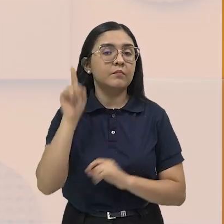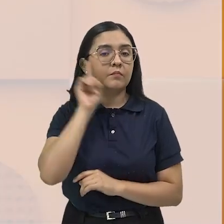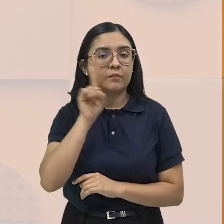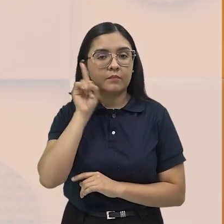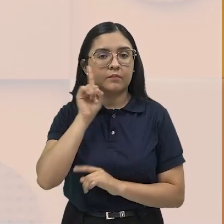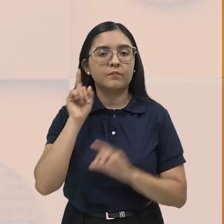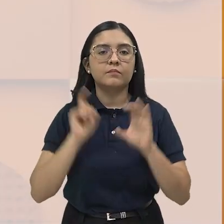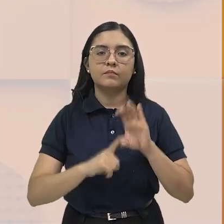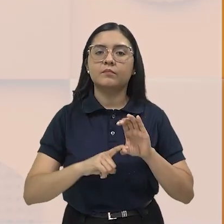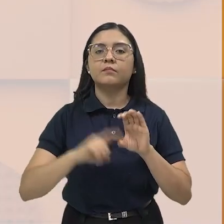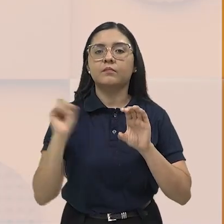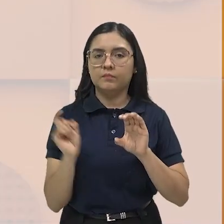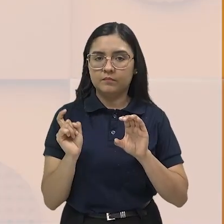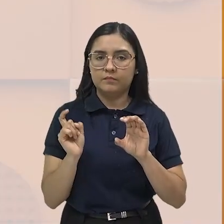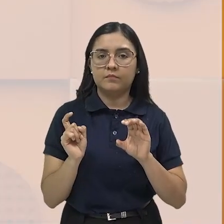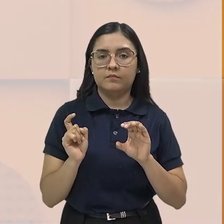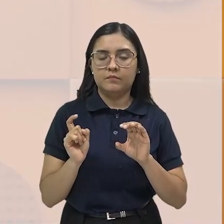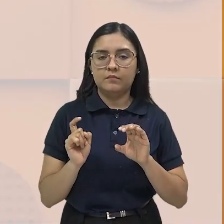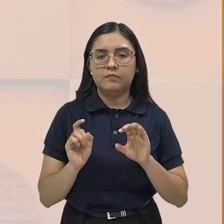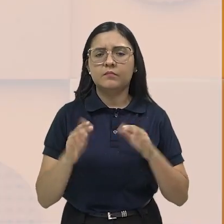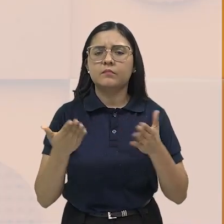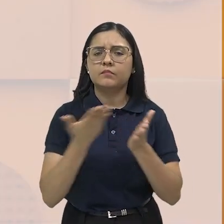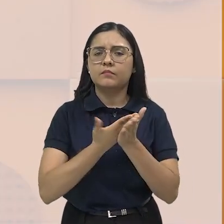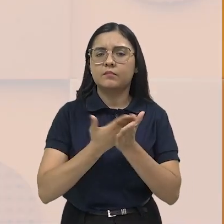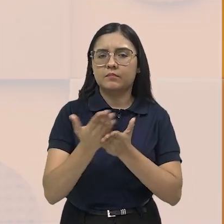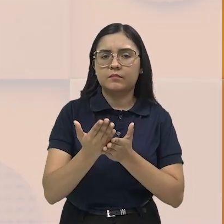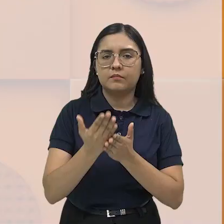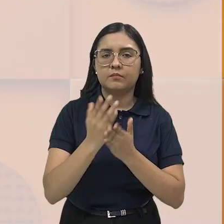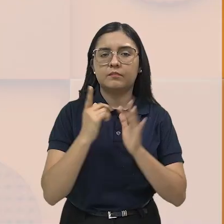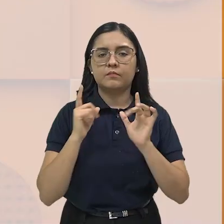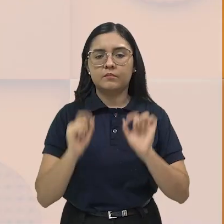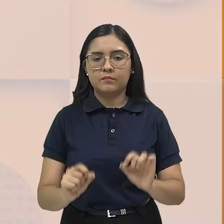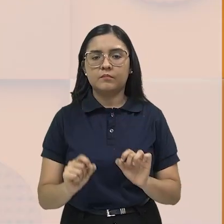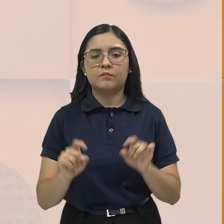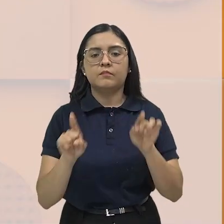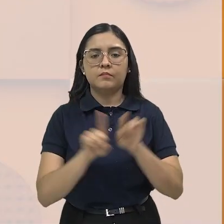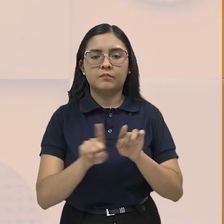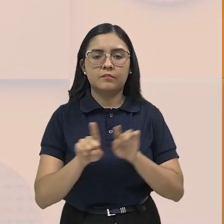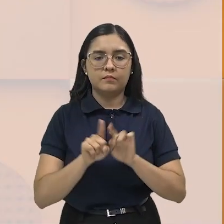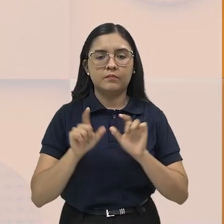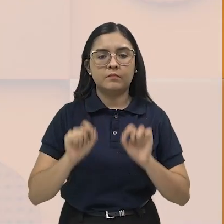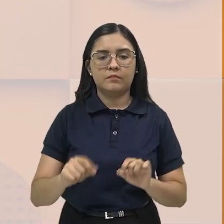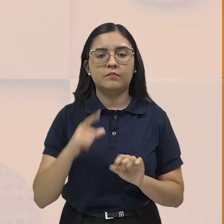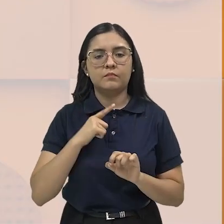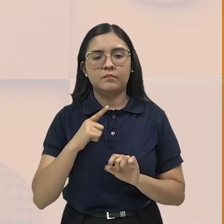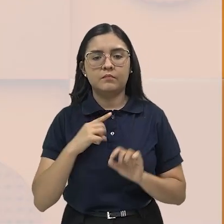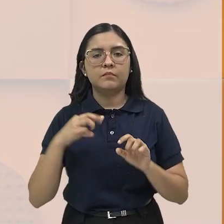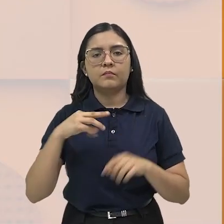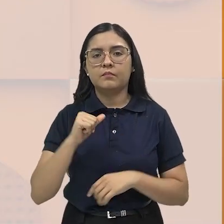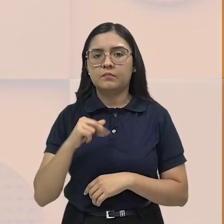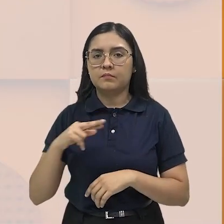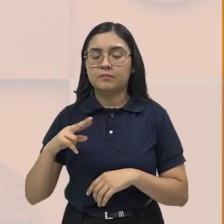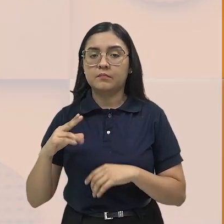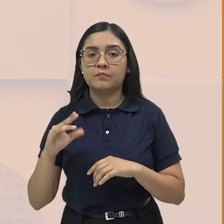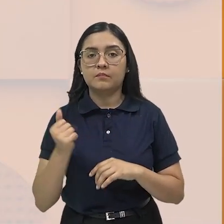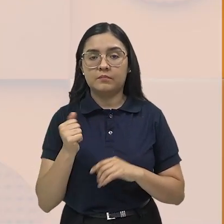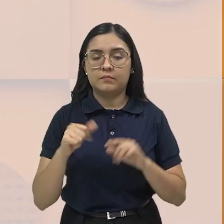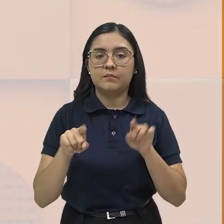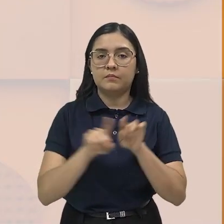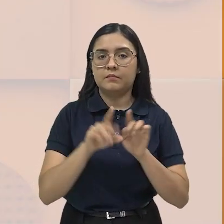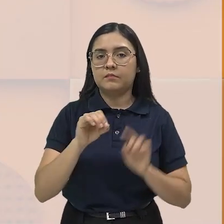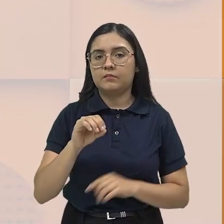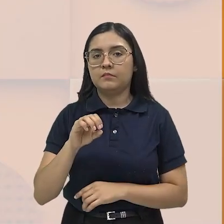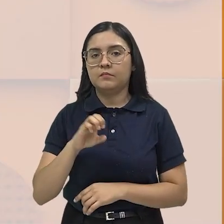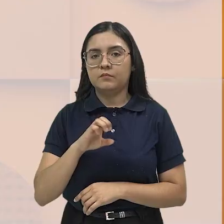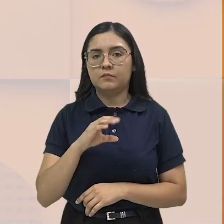tornaram independentes e começou então a chamada Marcha para o Oeste, a expansão territorial. Se você